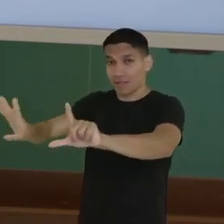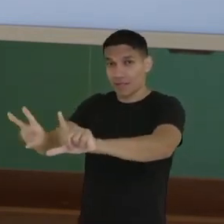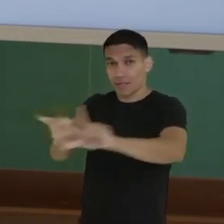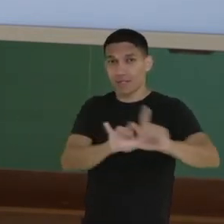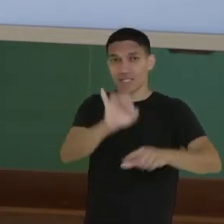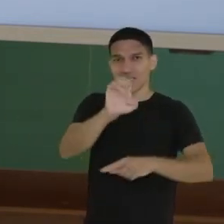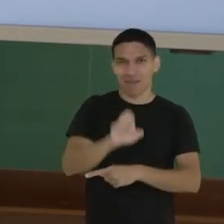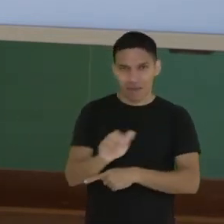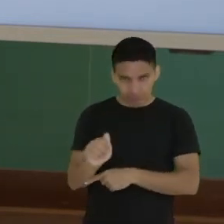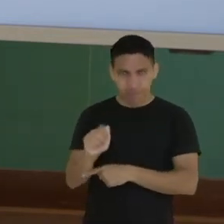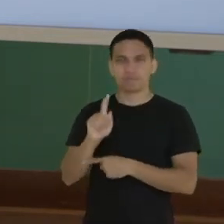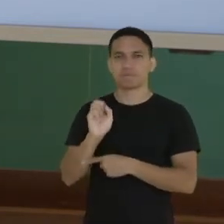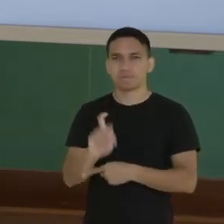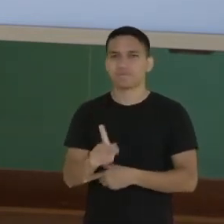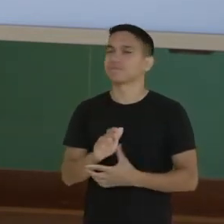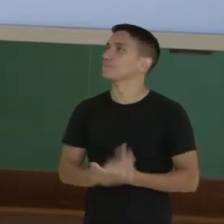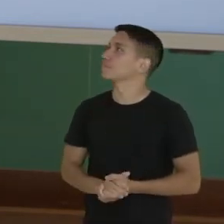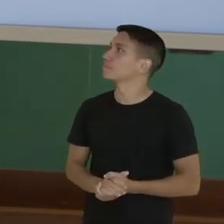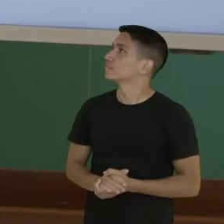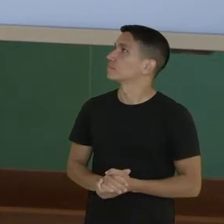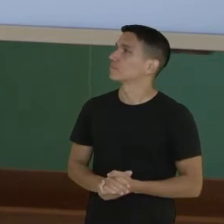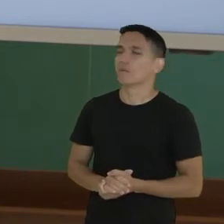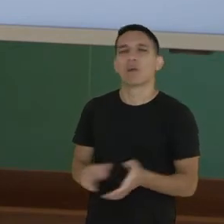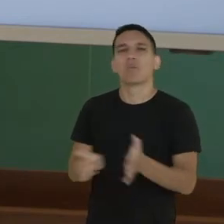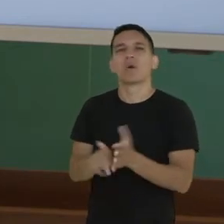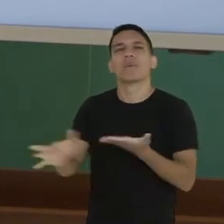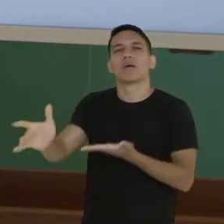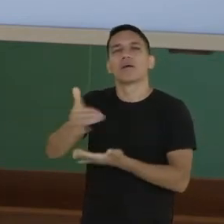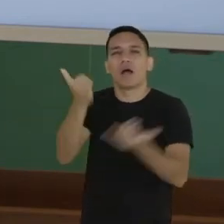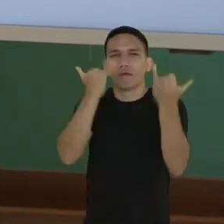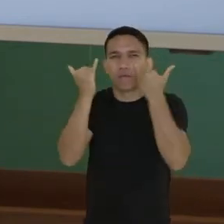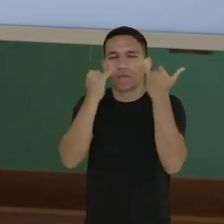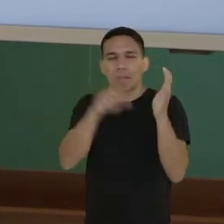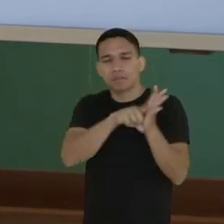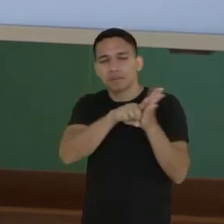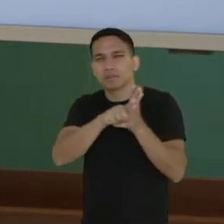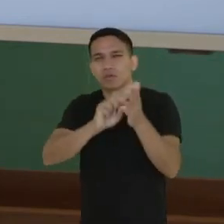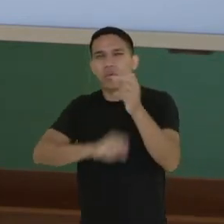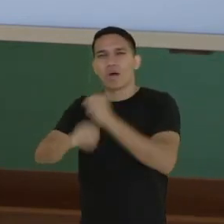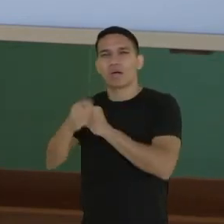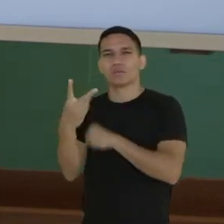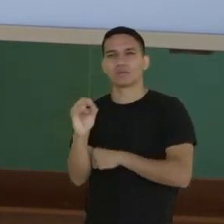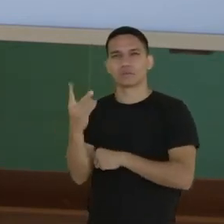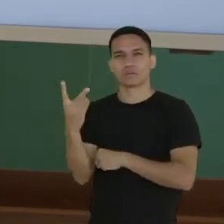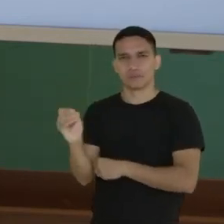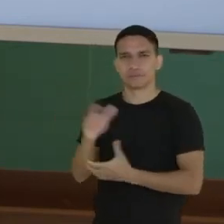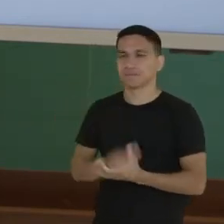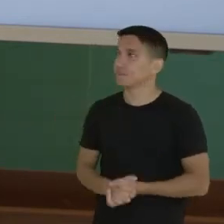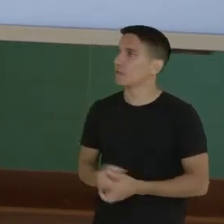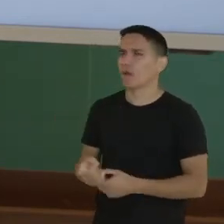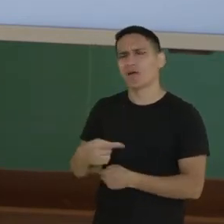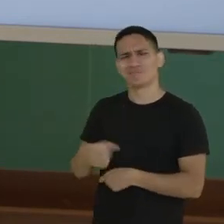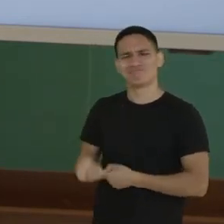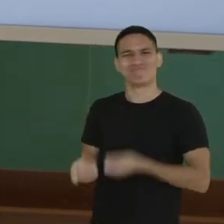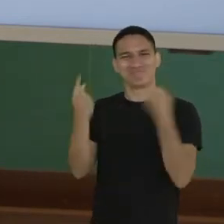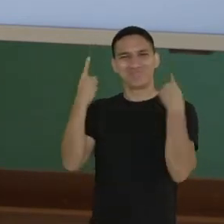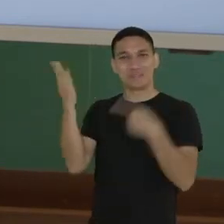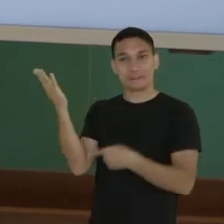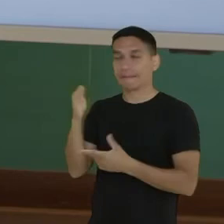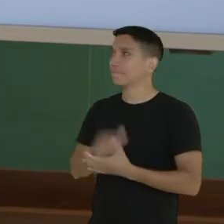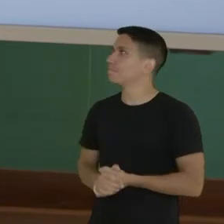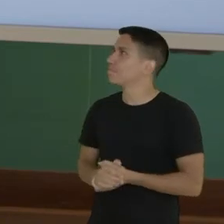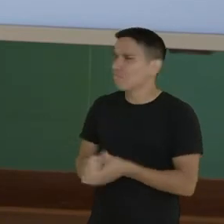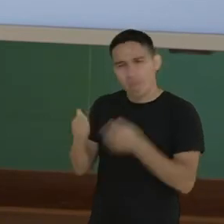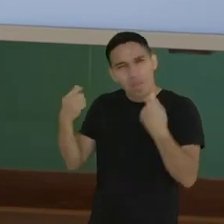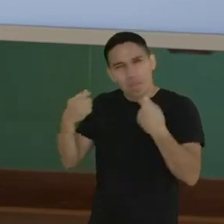de Energia, em um dado de 2000, uma pesquisa feita em 2020. Veja que doido. Você pode